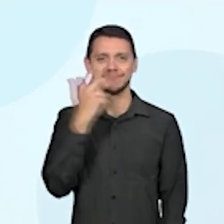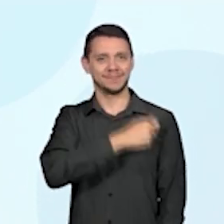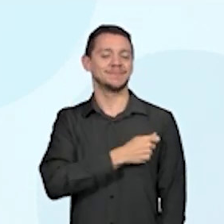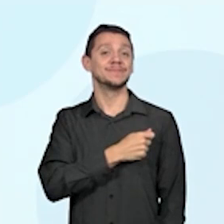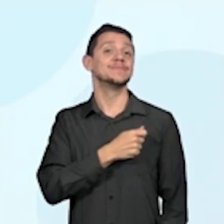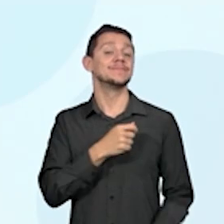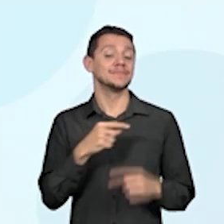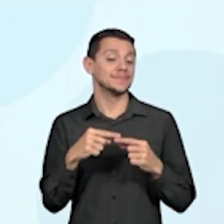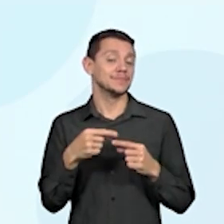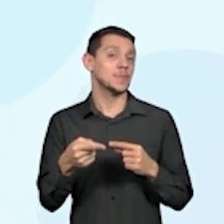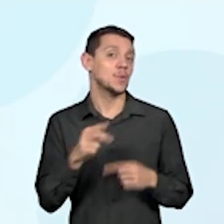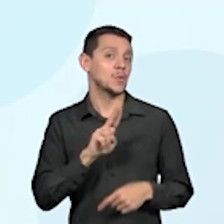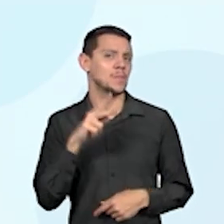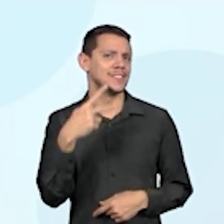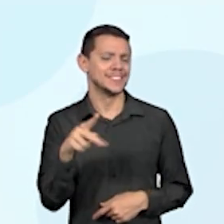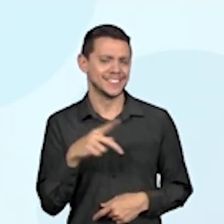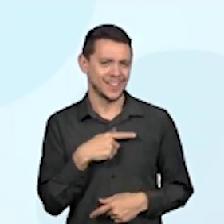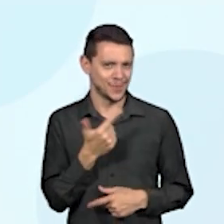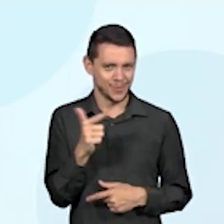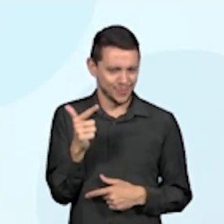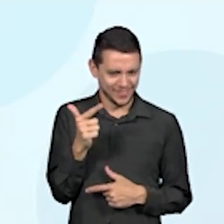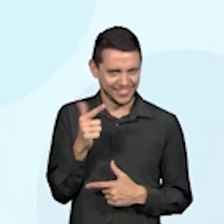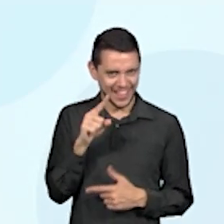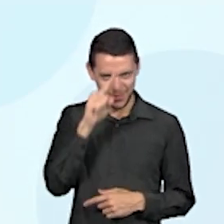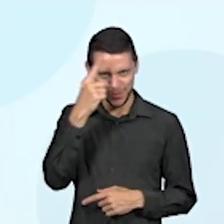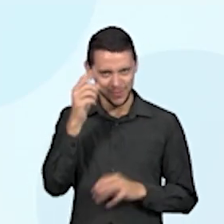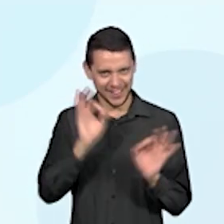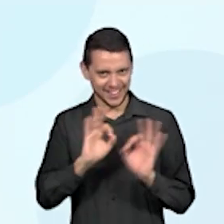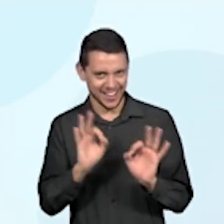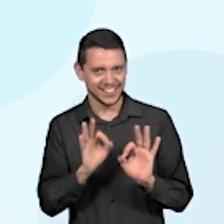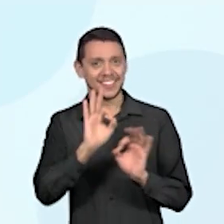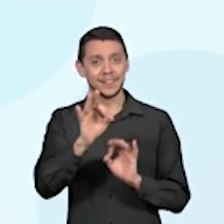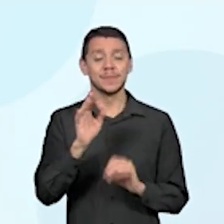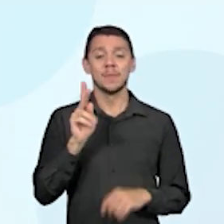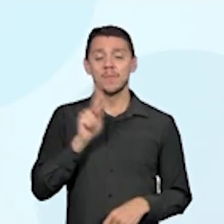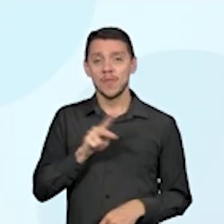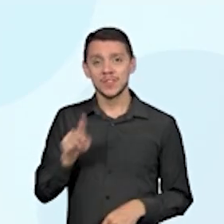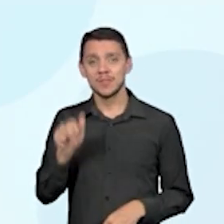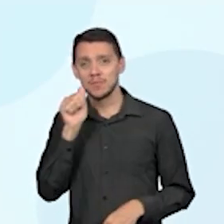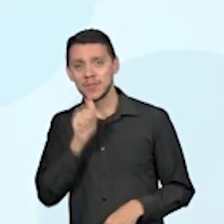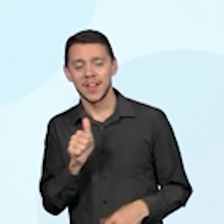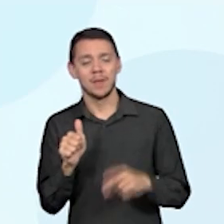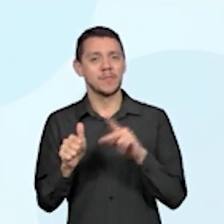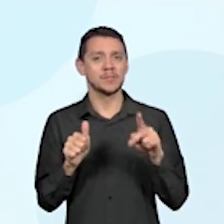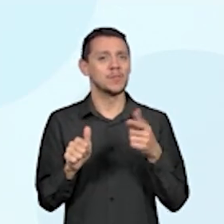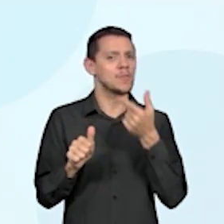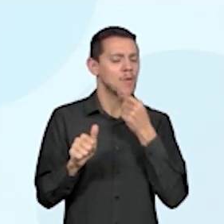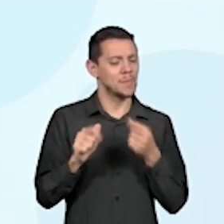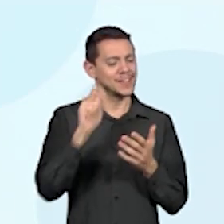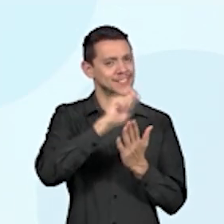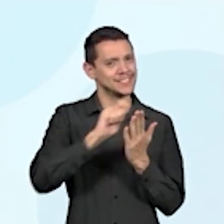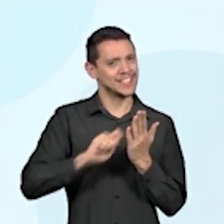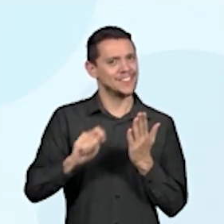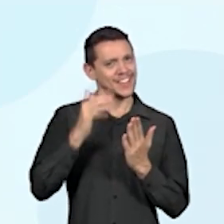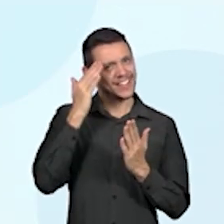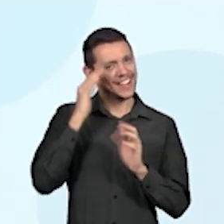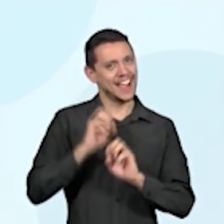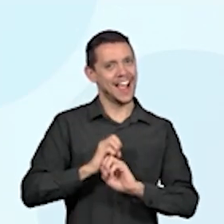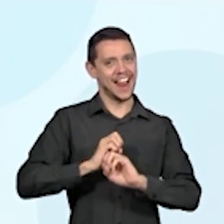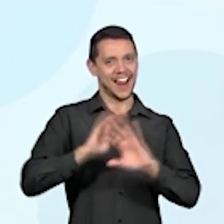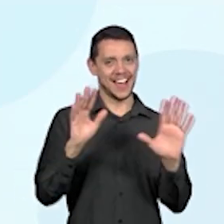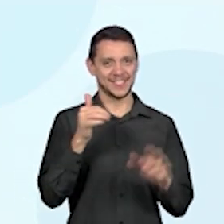nome, nisto não há surpresa. Professora ou professor, escreva com clareza. E com